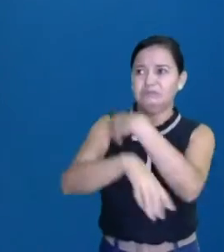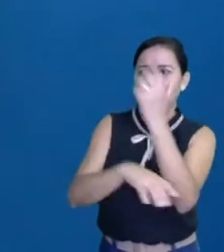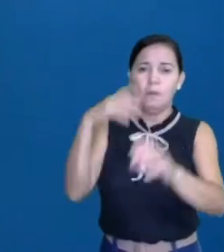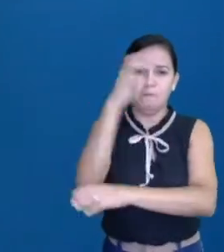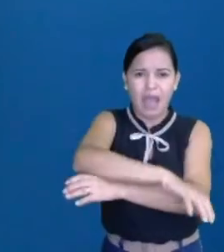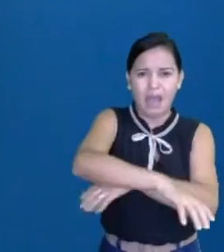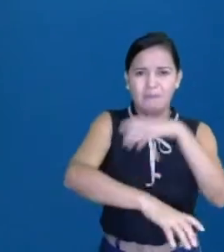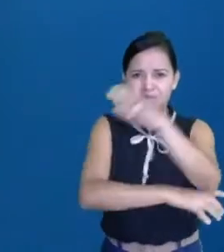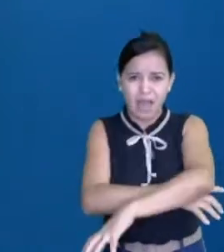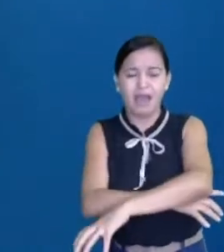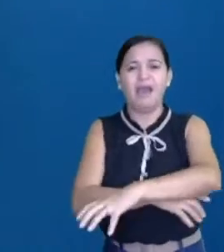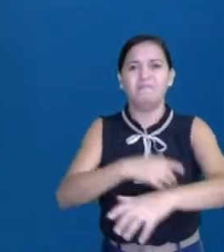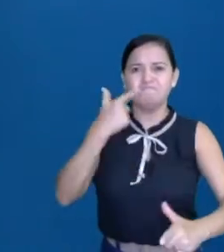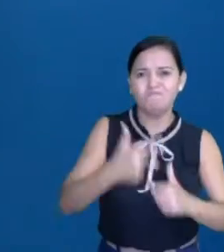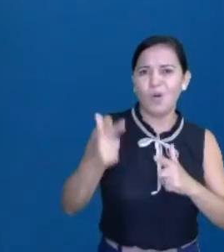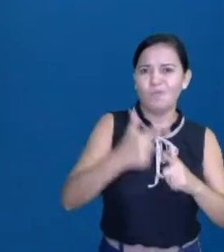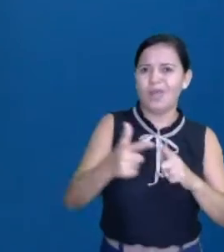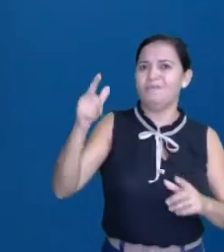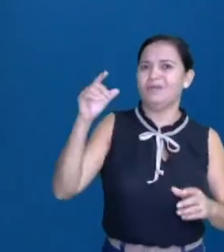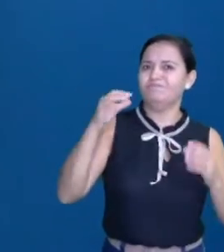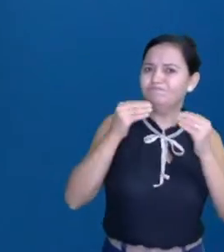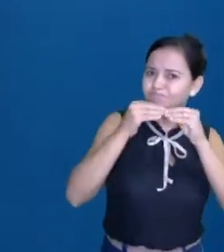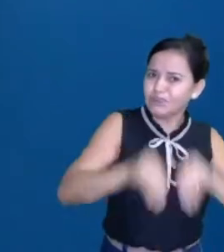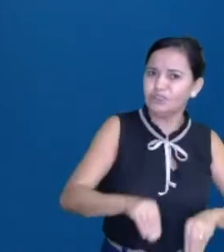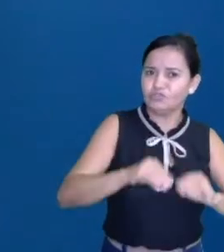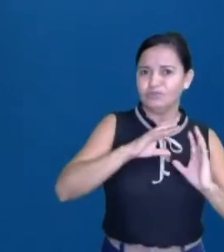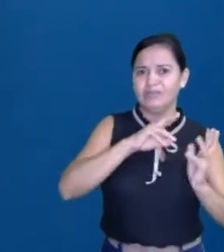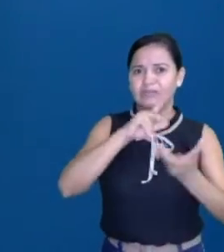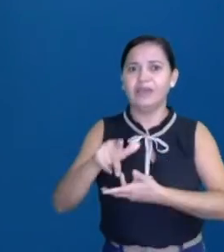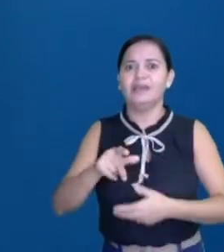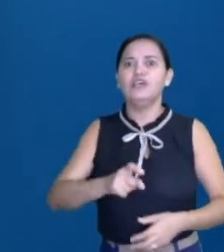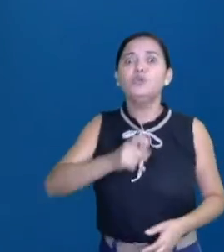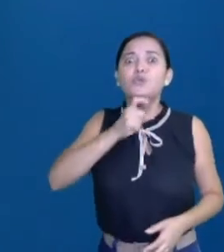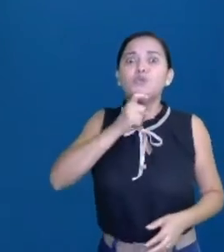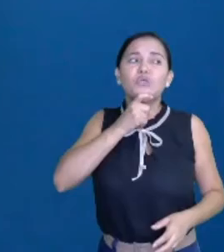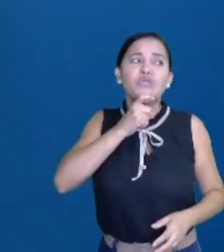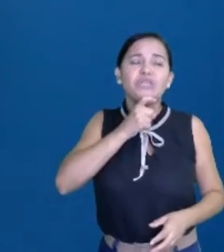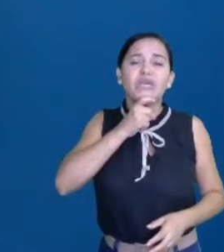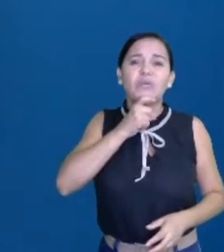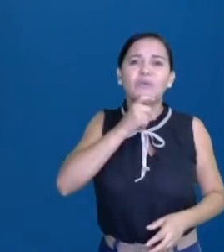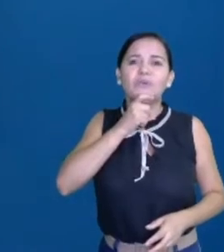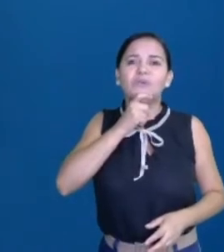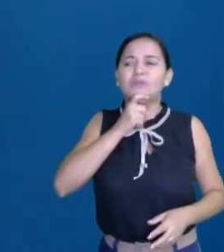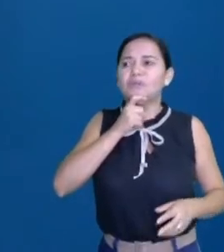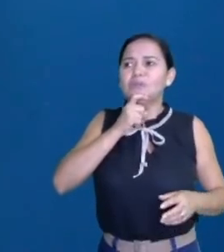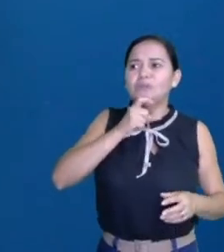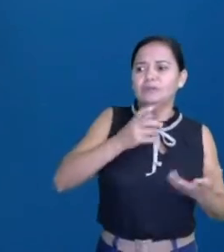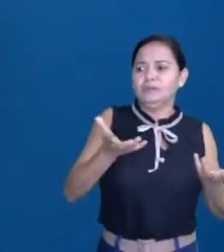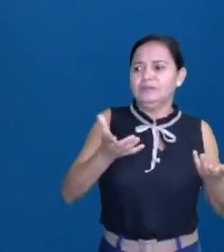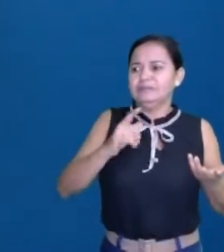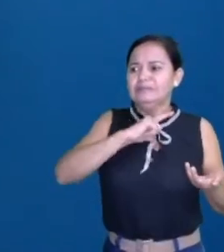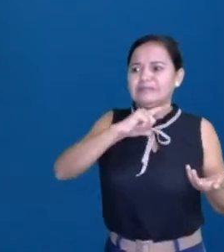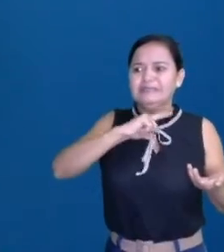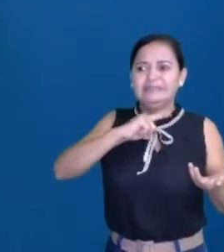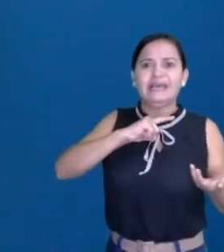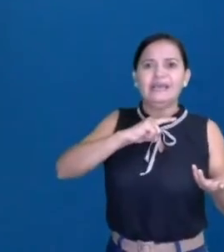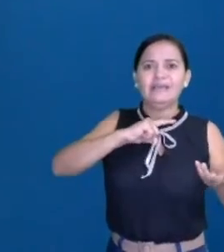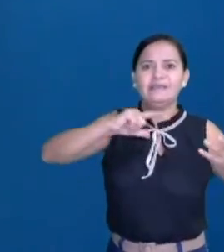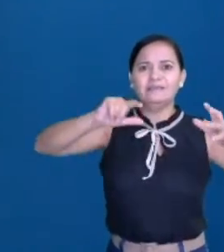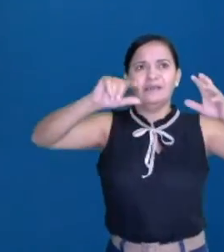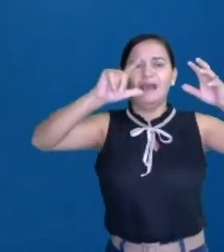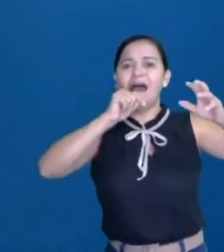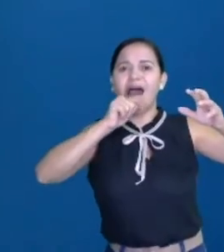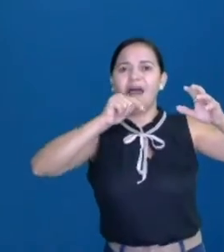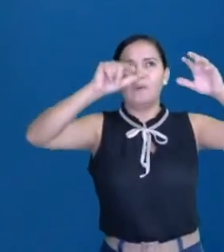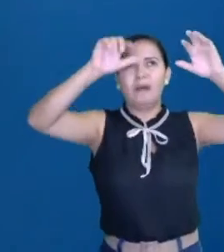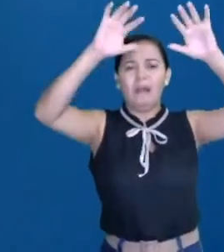exemplo disso, o próprio degelo das calotas polares que vão levar o quê? Ao aumento do nível do mar, e aí